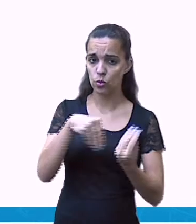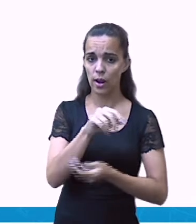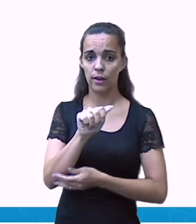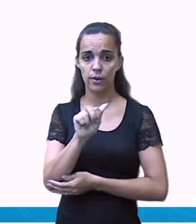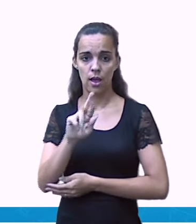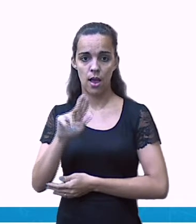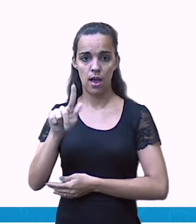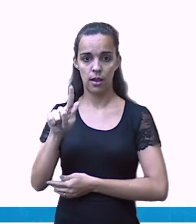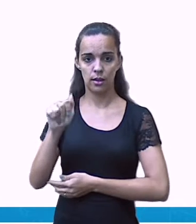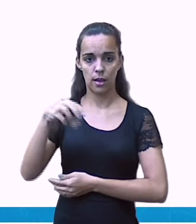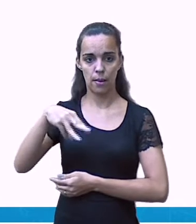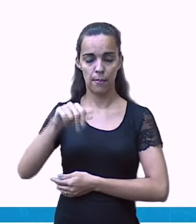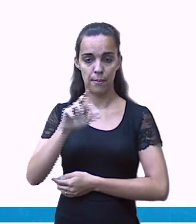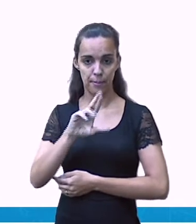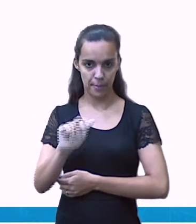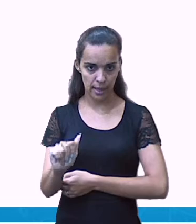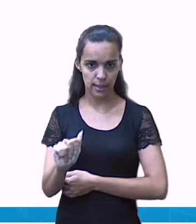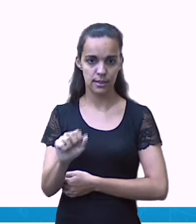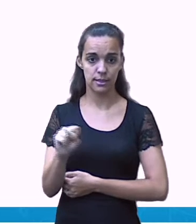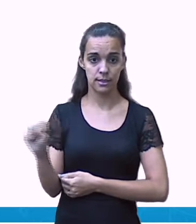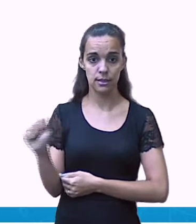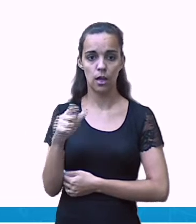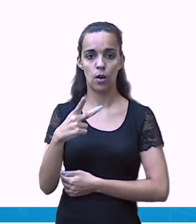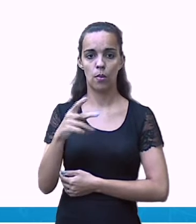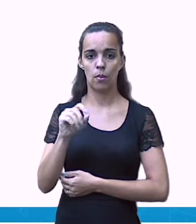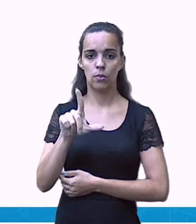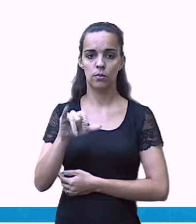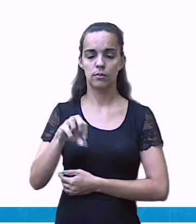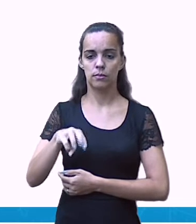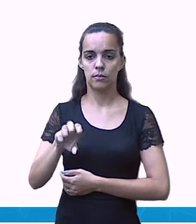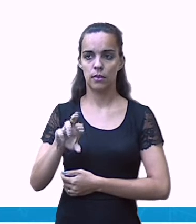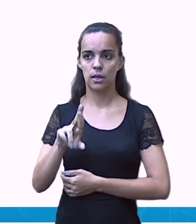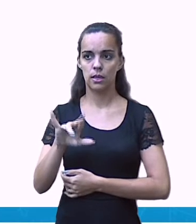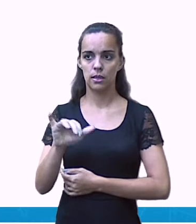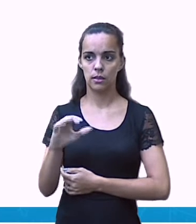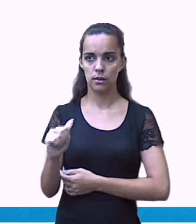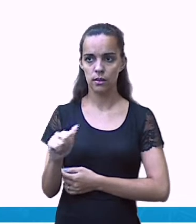polimérica, né, e ela é comercializada como um produto